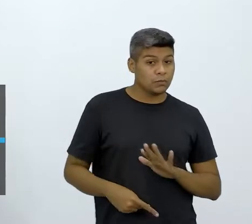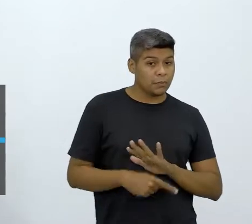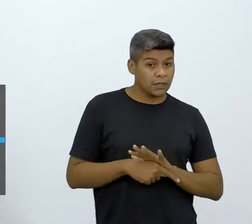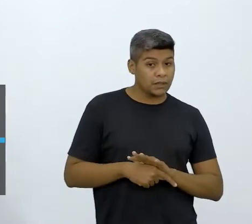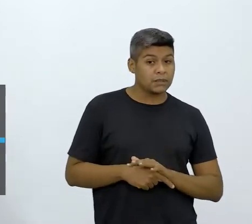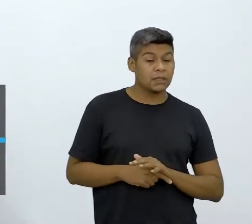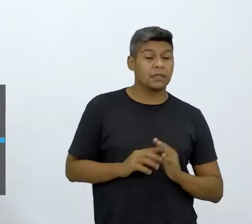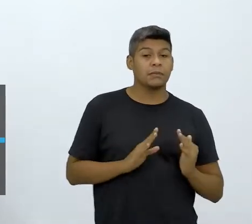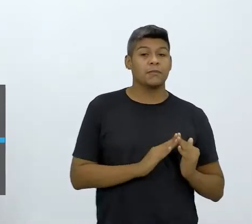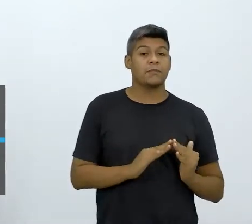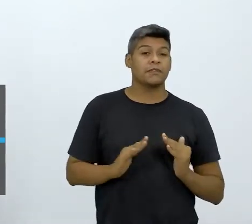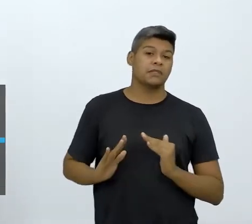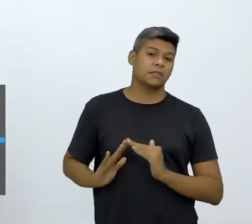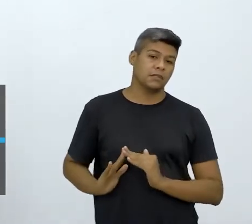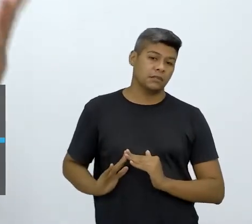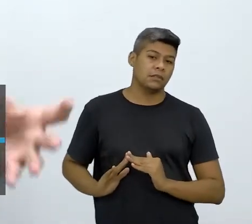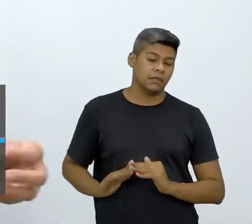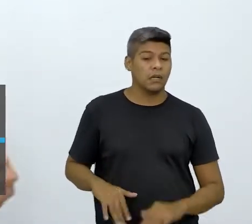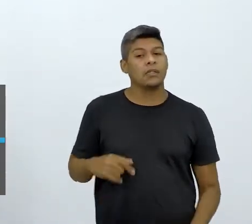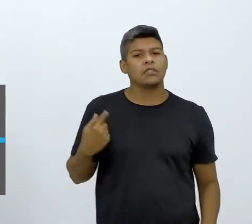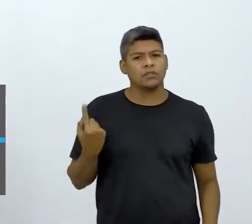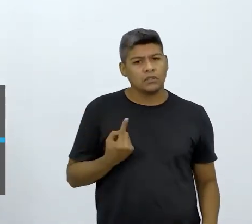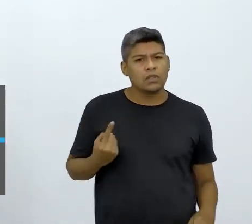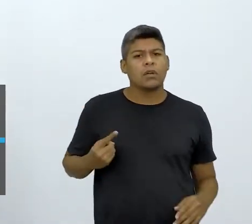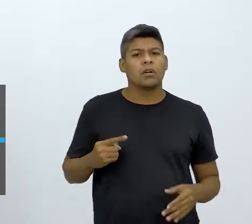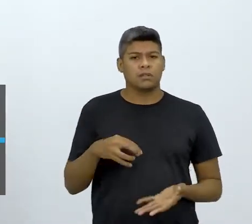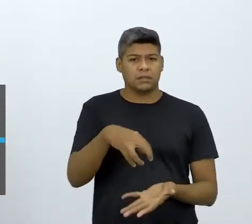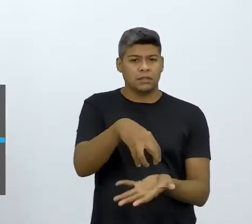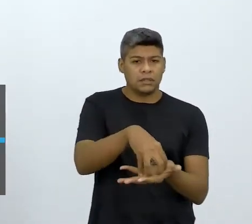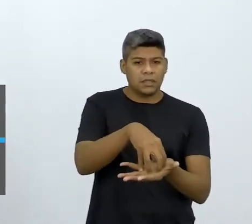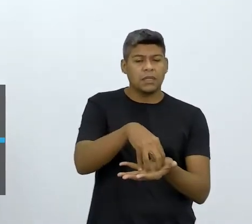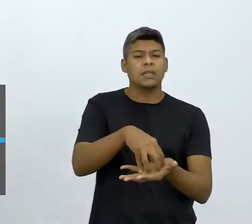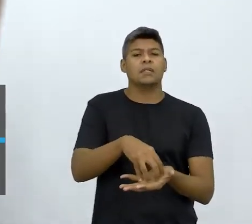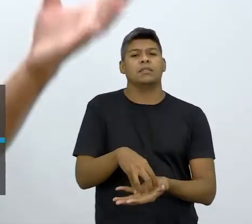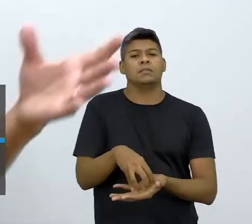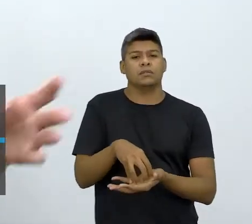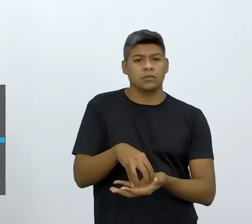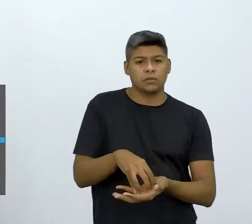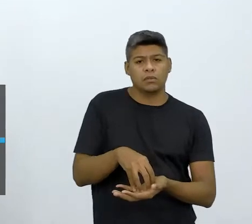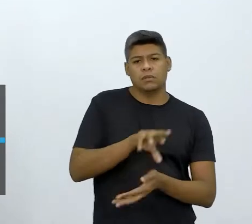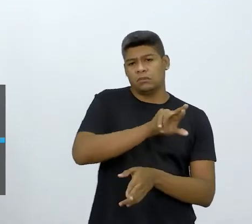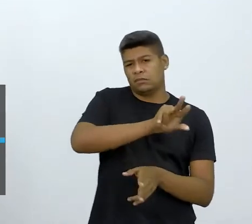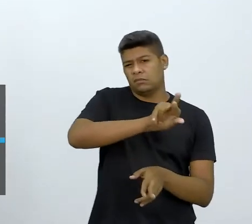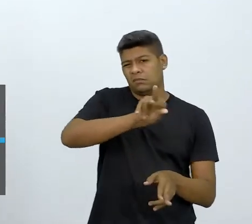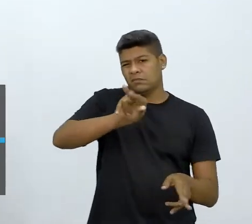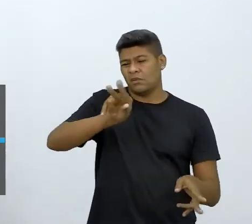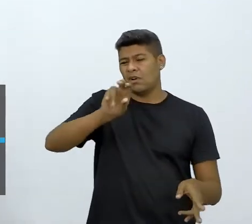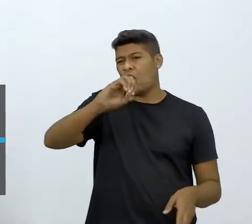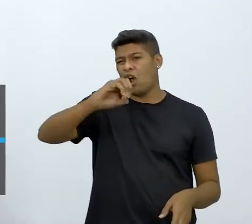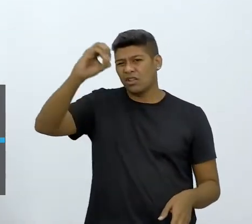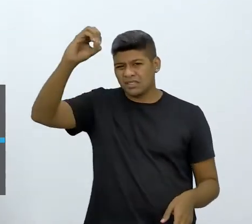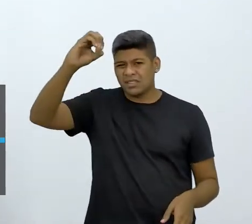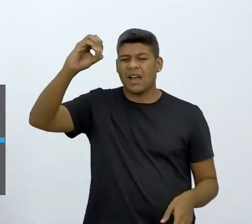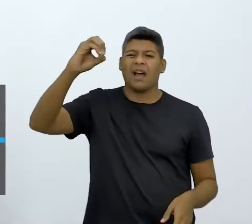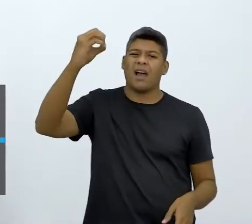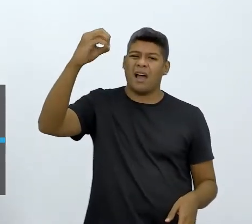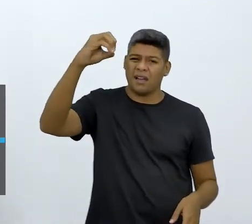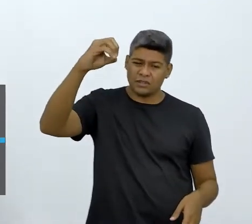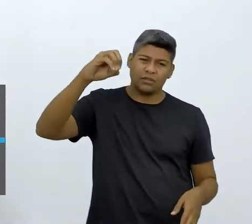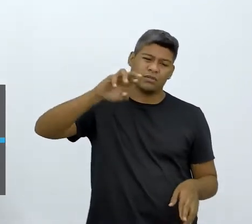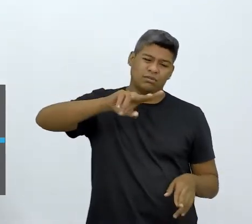determinada vizinhança, né? Nós moramos no centro, no Capão Redondo, em Osasco, em várias partes de São